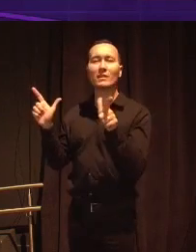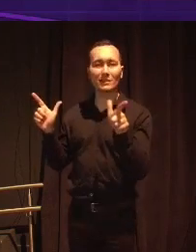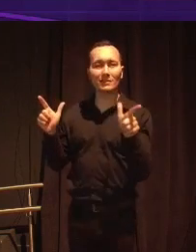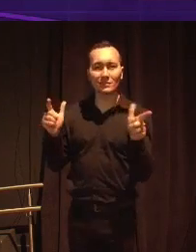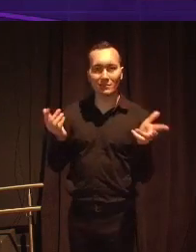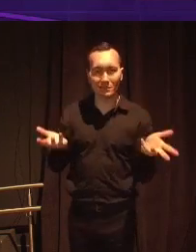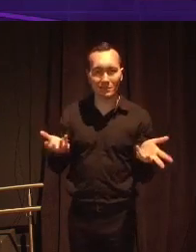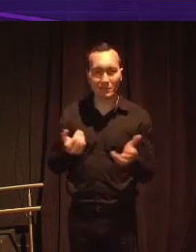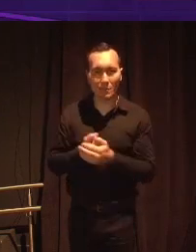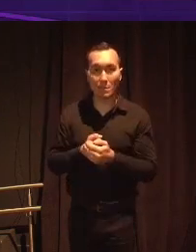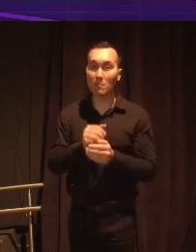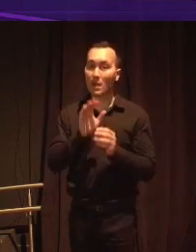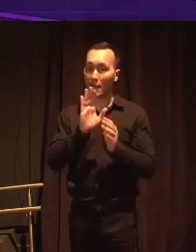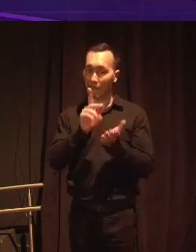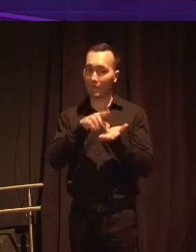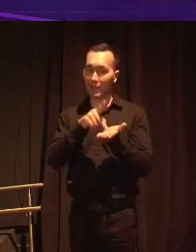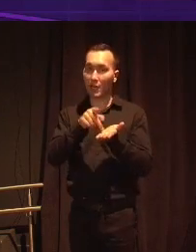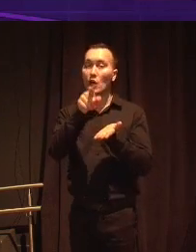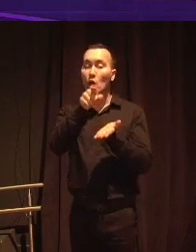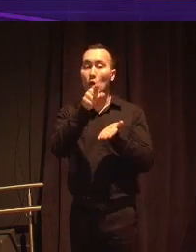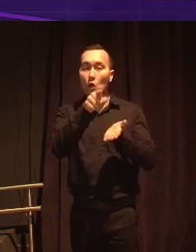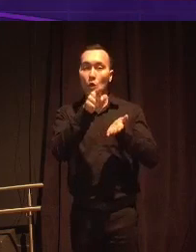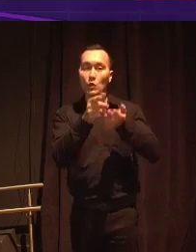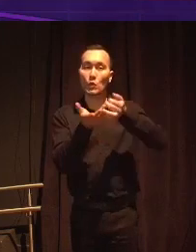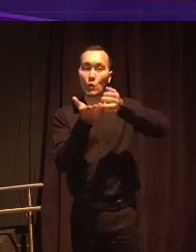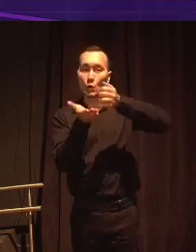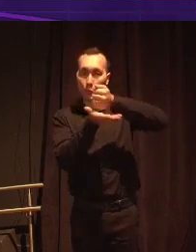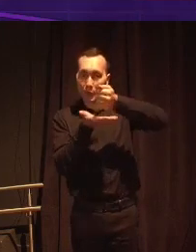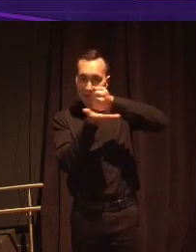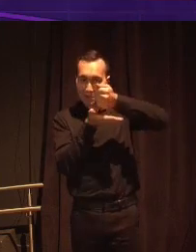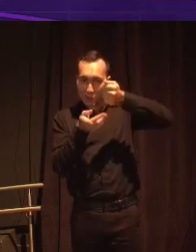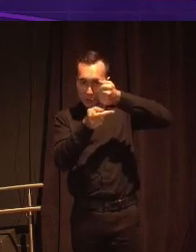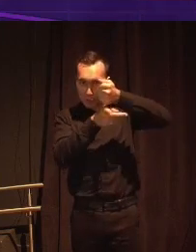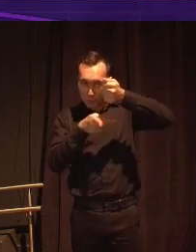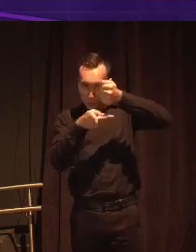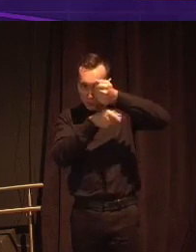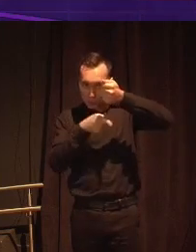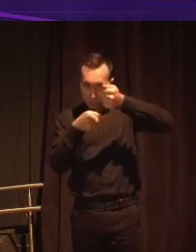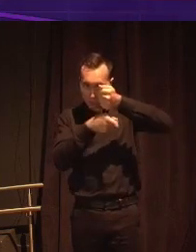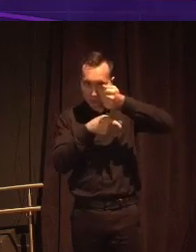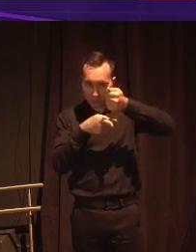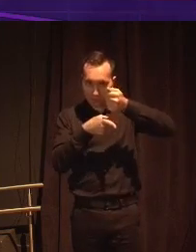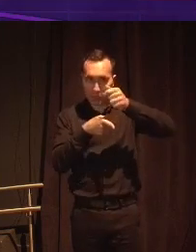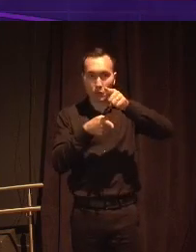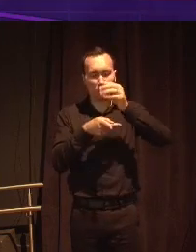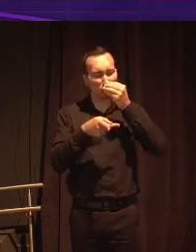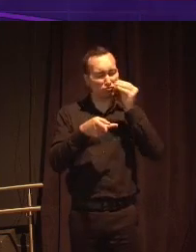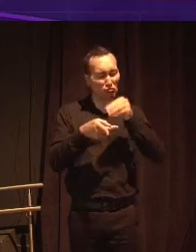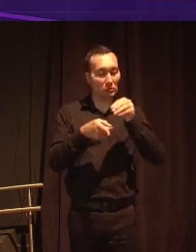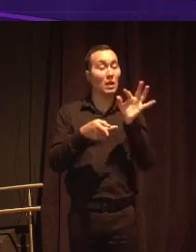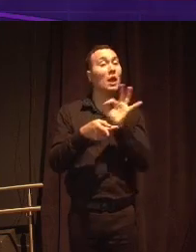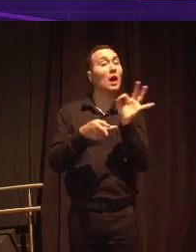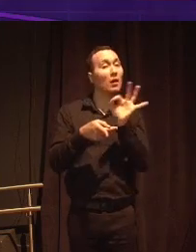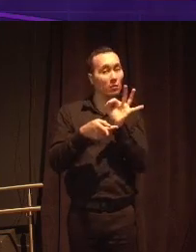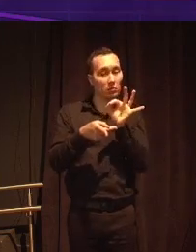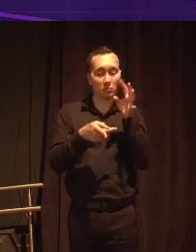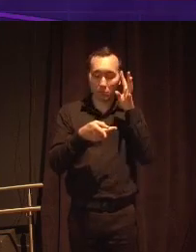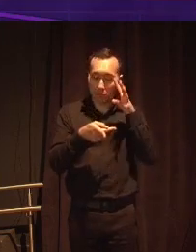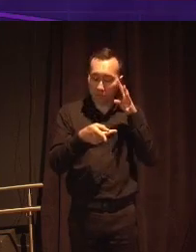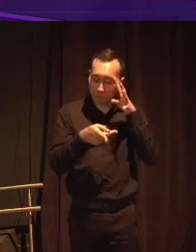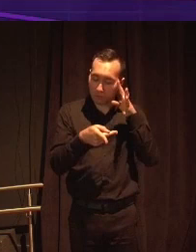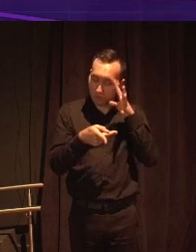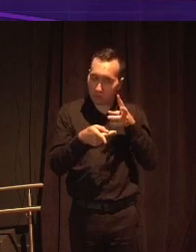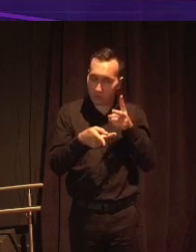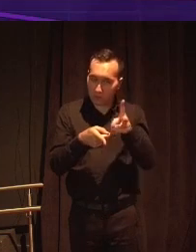de lado os nossos valores, os nossos pensamentos, aquilo que a gente de fato acredita, né? Então,